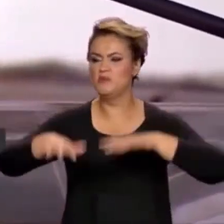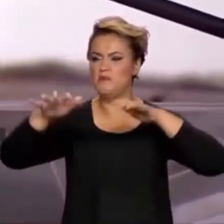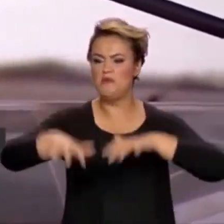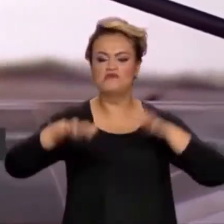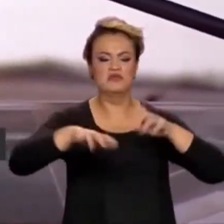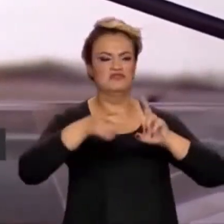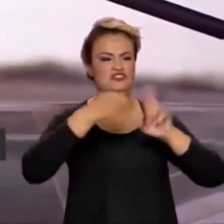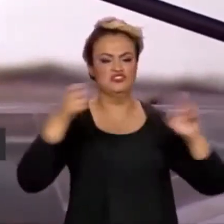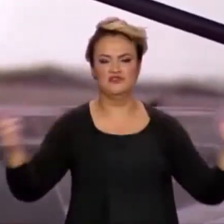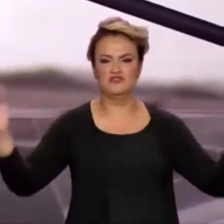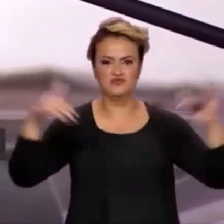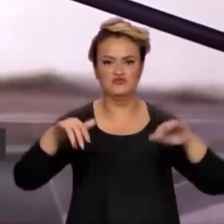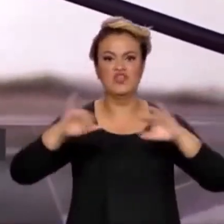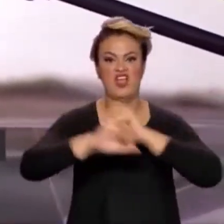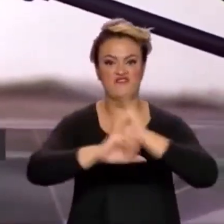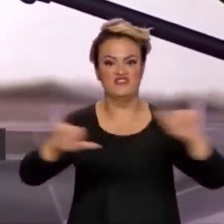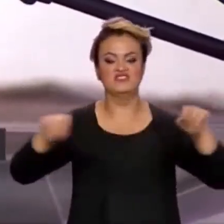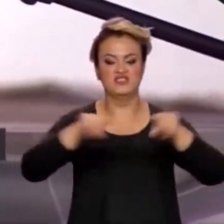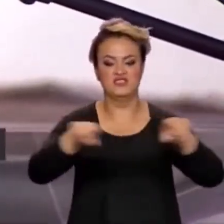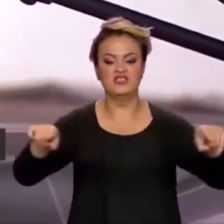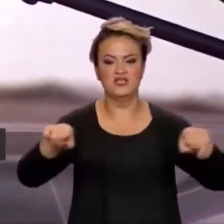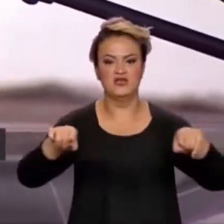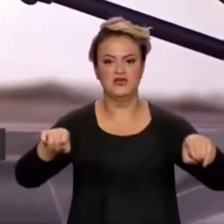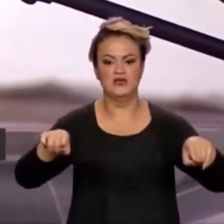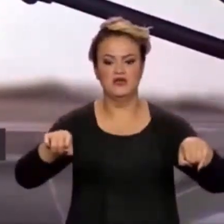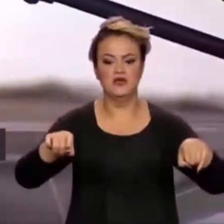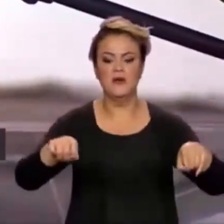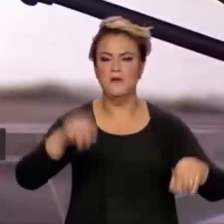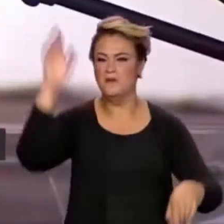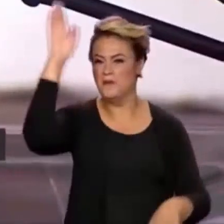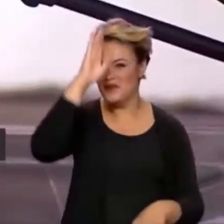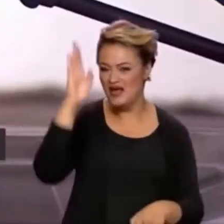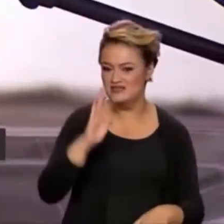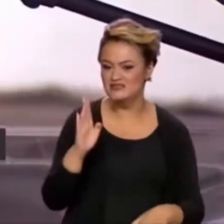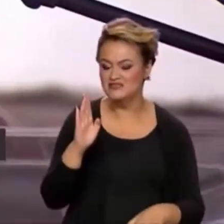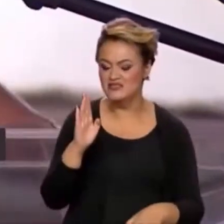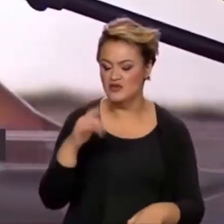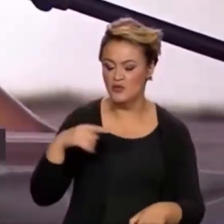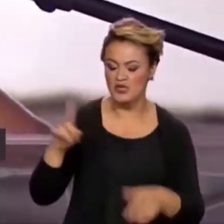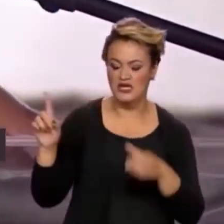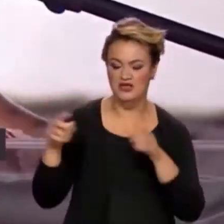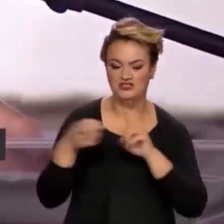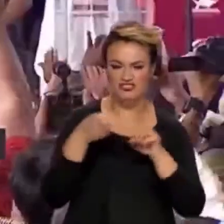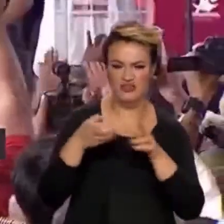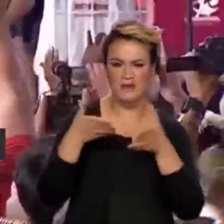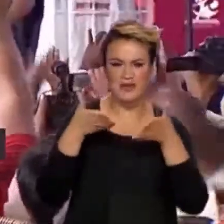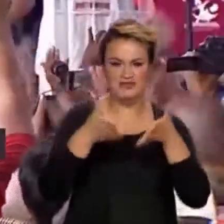mundo, que nunca mais haverá um Brasil sem nós.